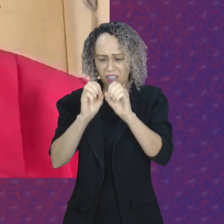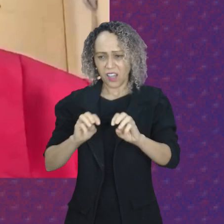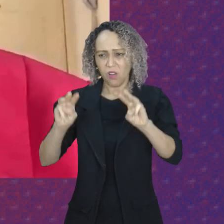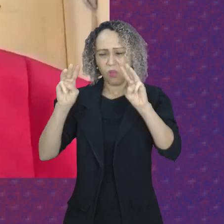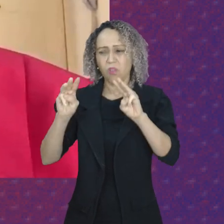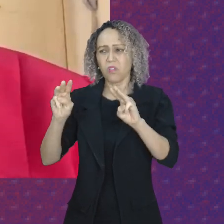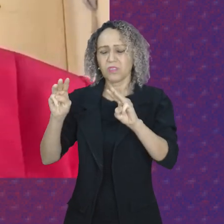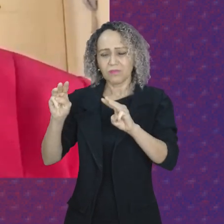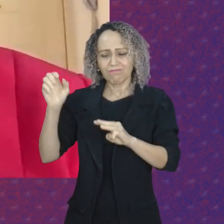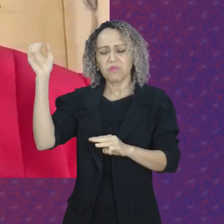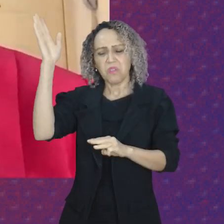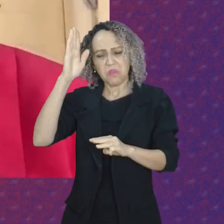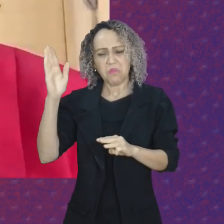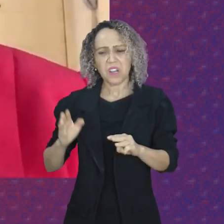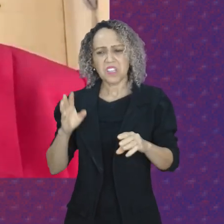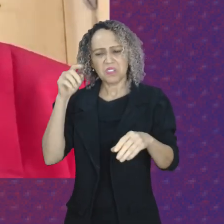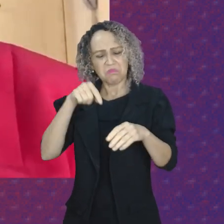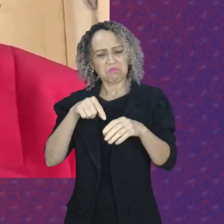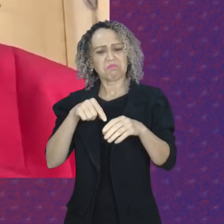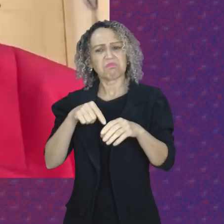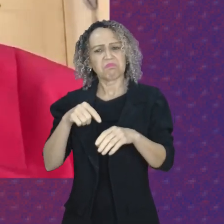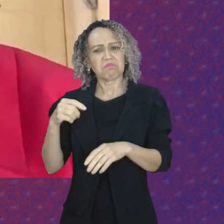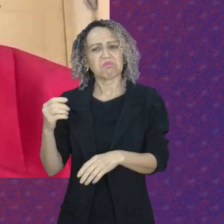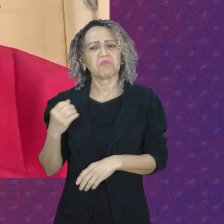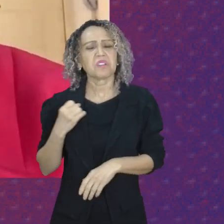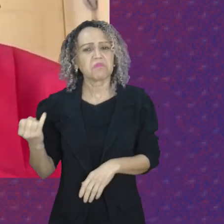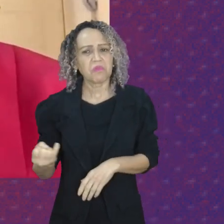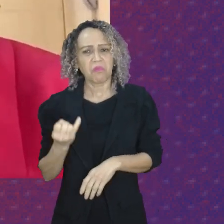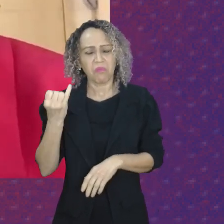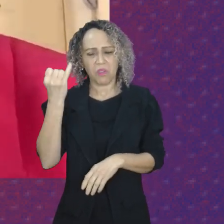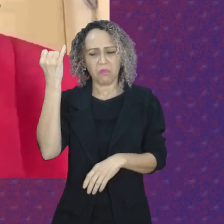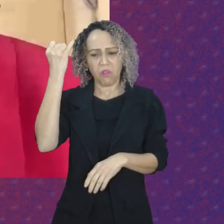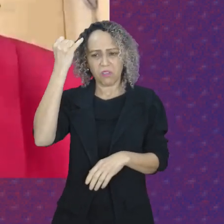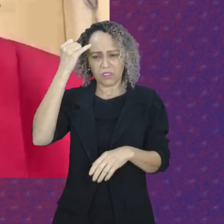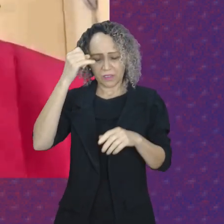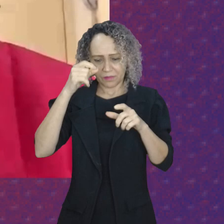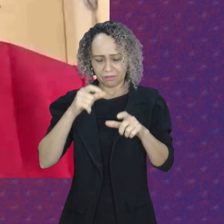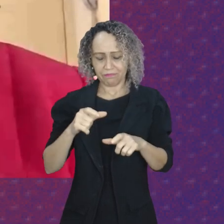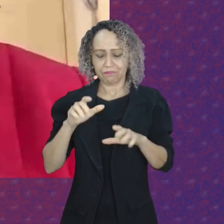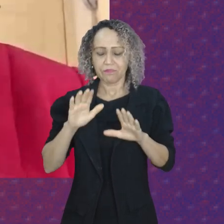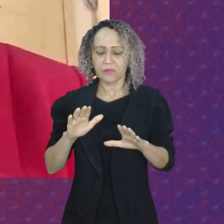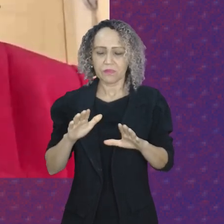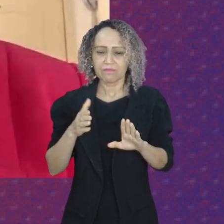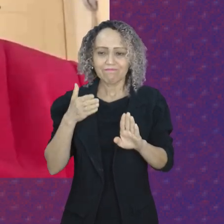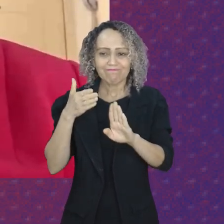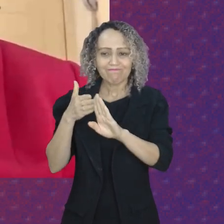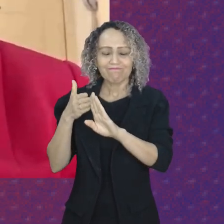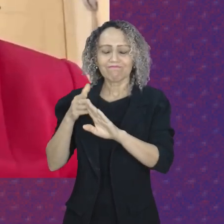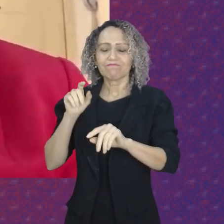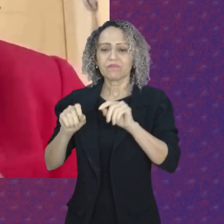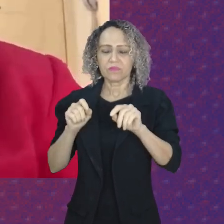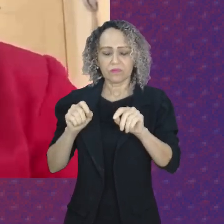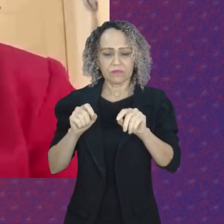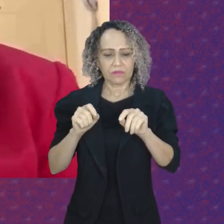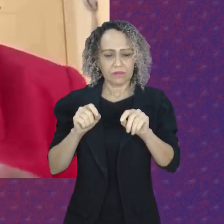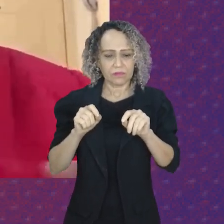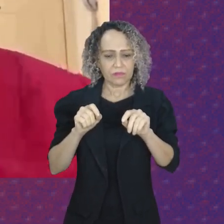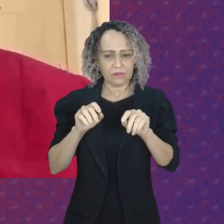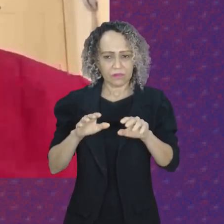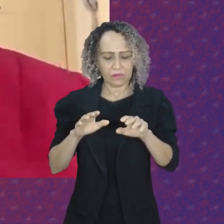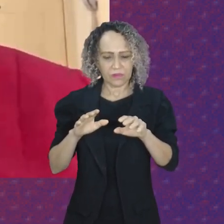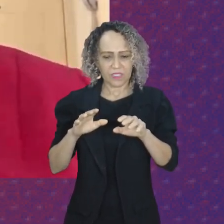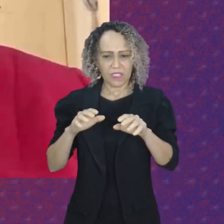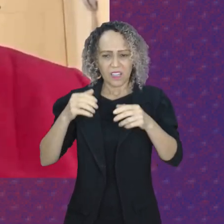em 2016, do Conselho Nacional para os Objetivos do Desenvolvimento Sustentável. Então, esse